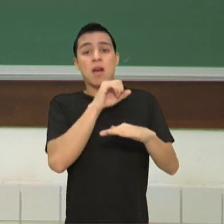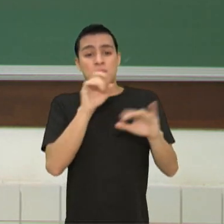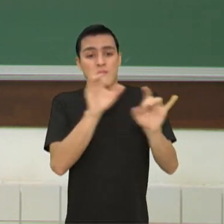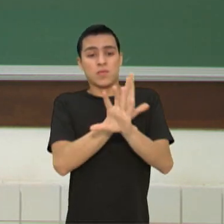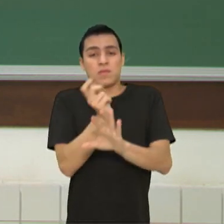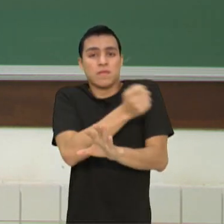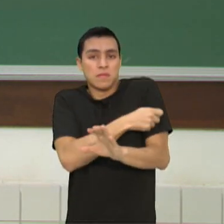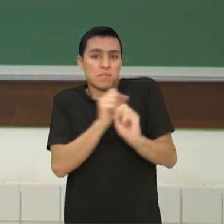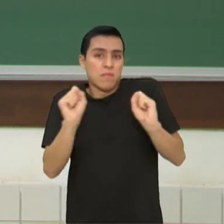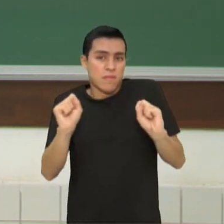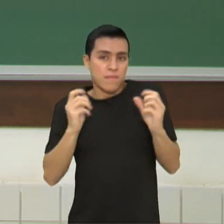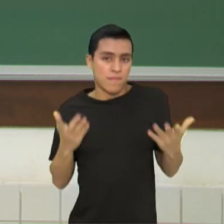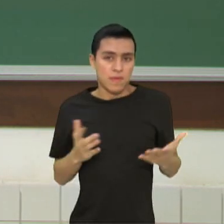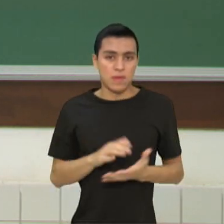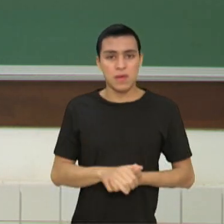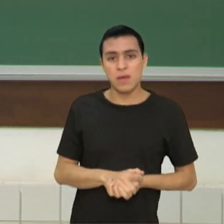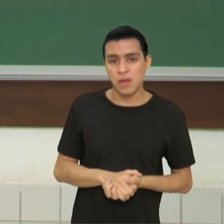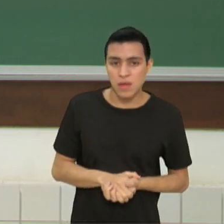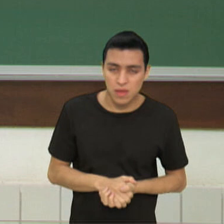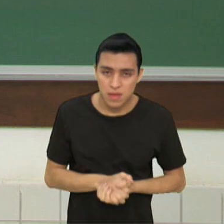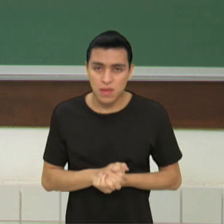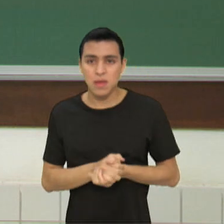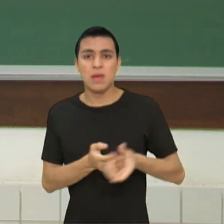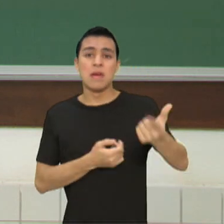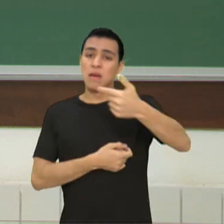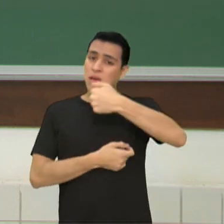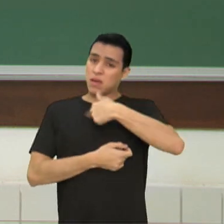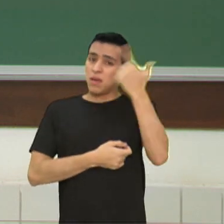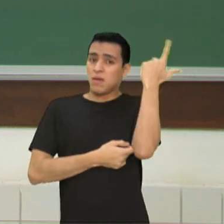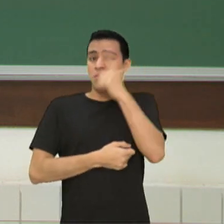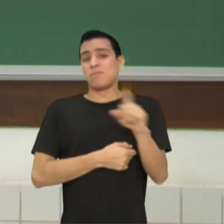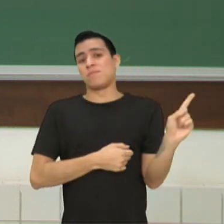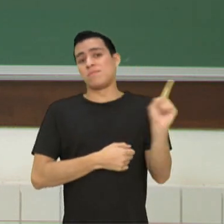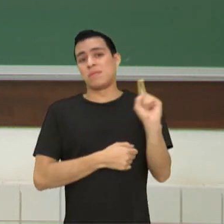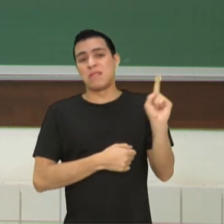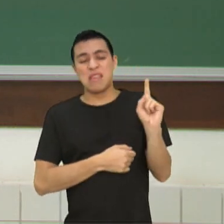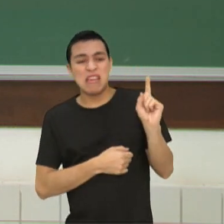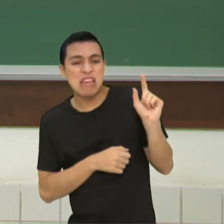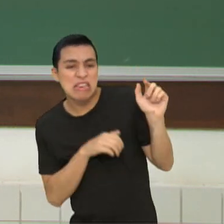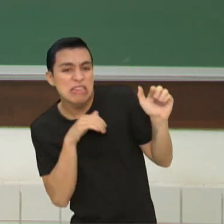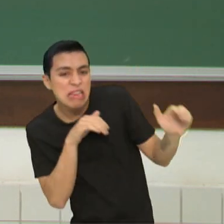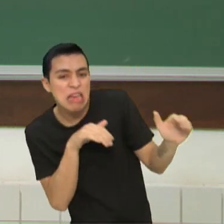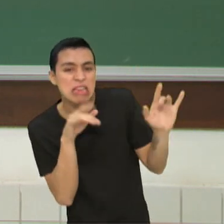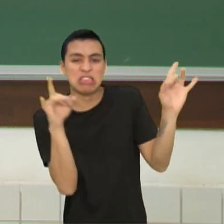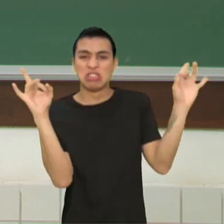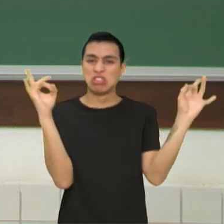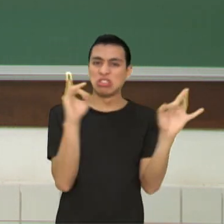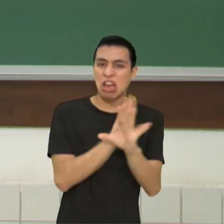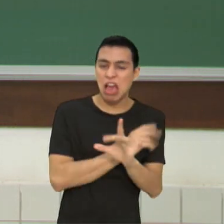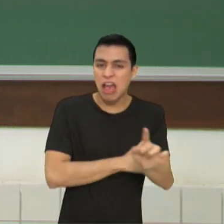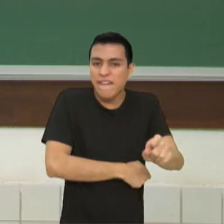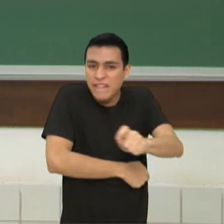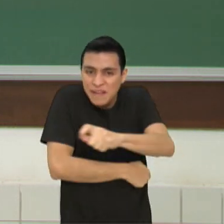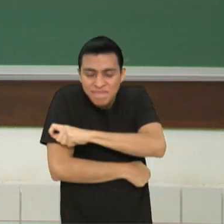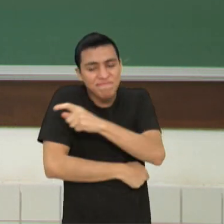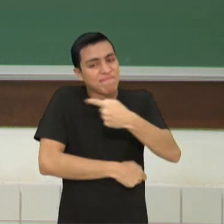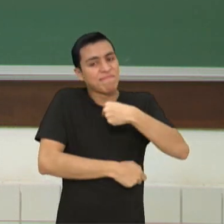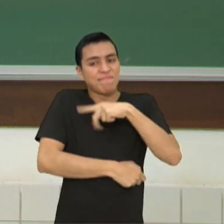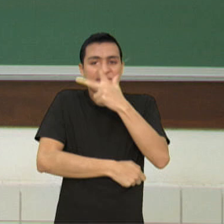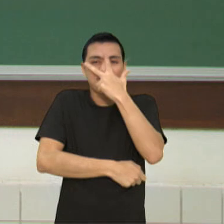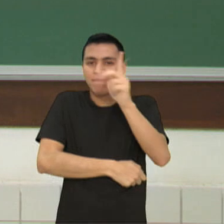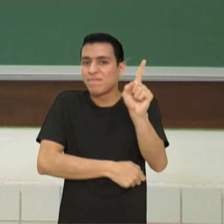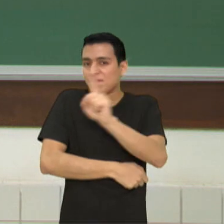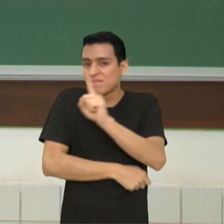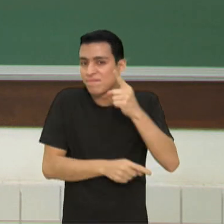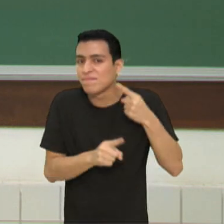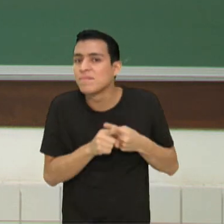realmente. Eu não consigo ver que em setembro já teremos alguma ideia de vacina.